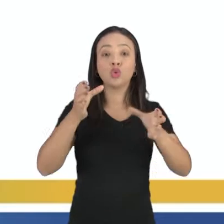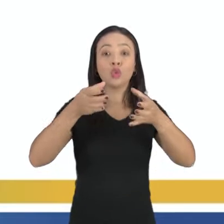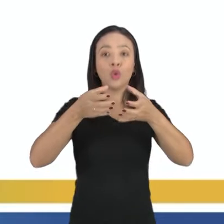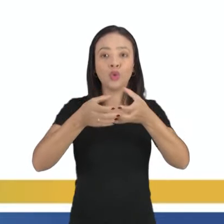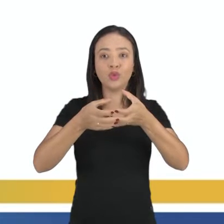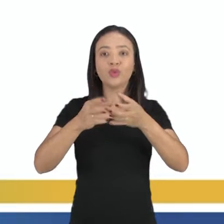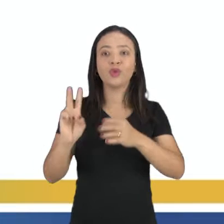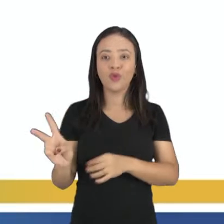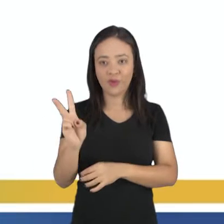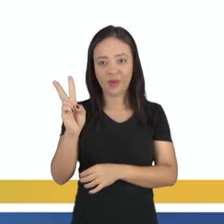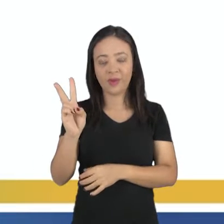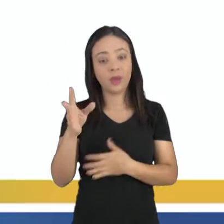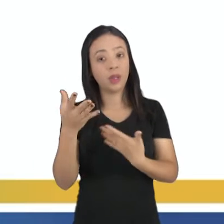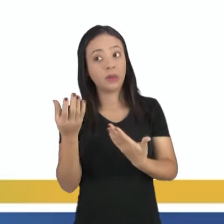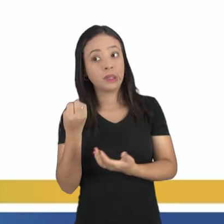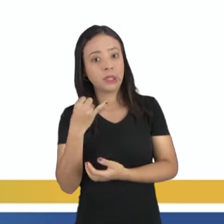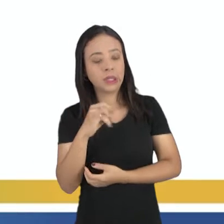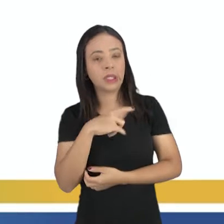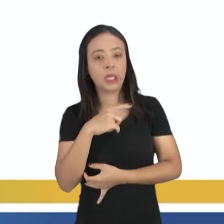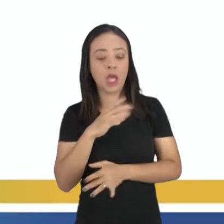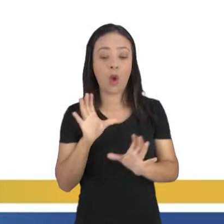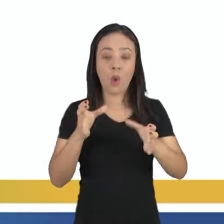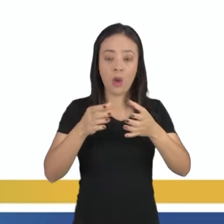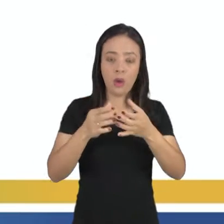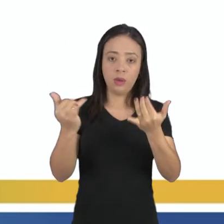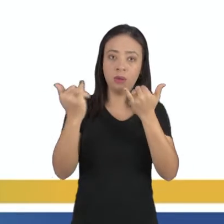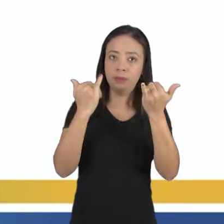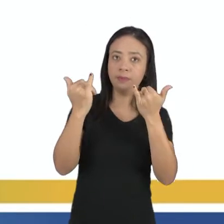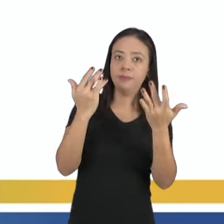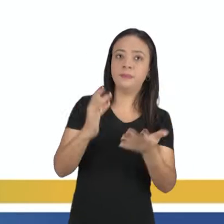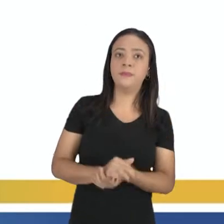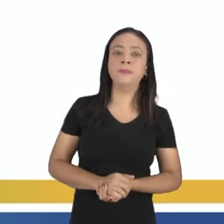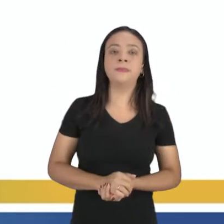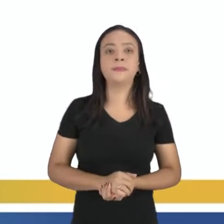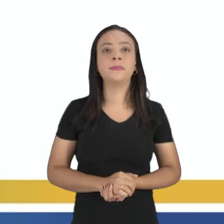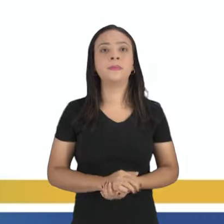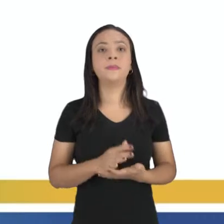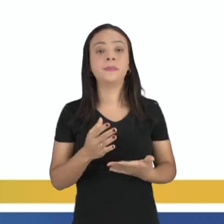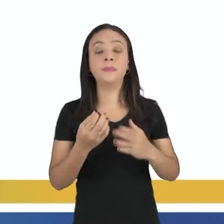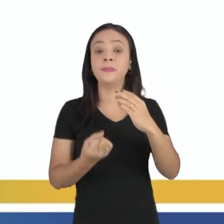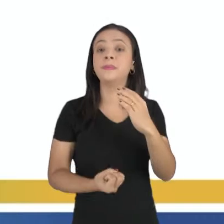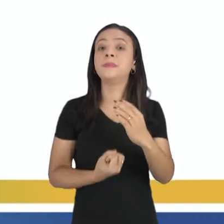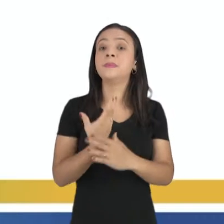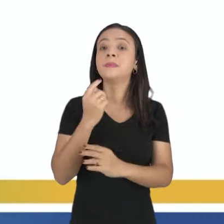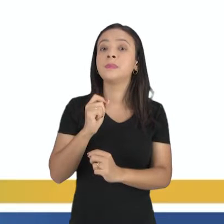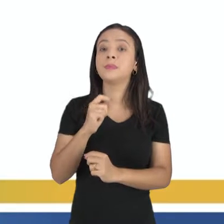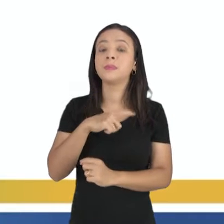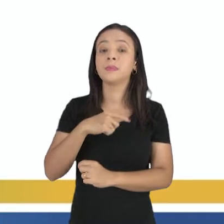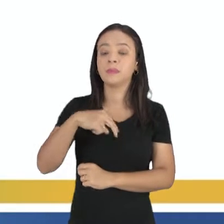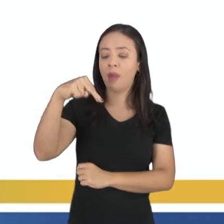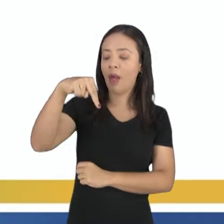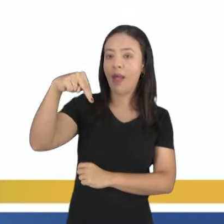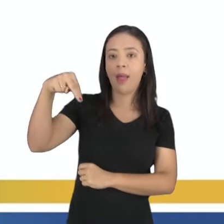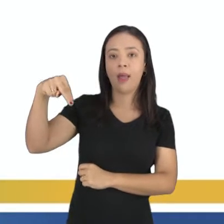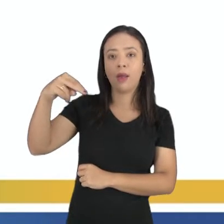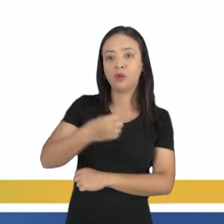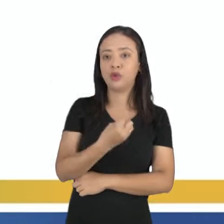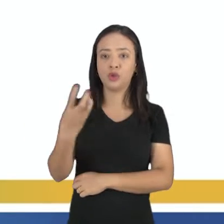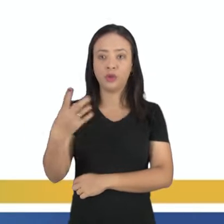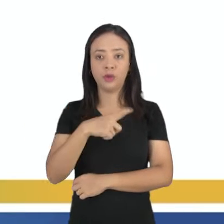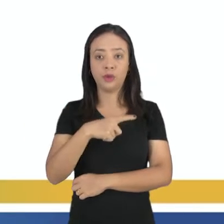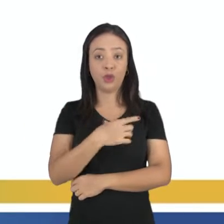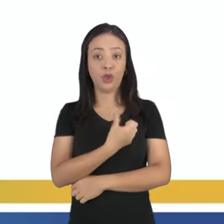Então, perceba aí que se tivermos um conjunto de dados formado aí por N valores numéricos, e